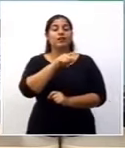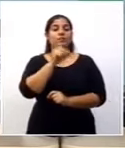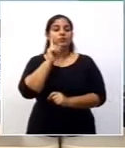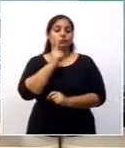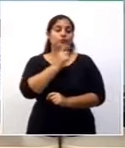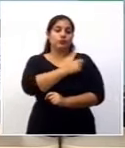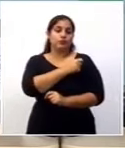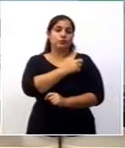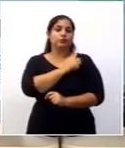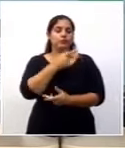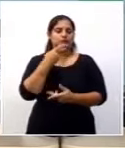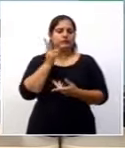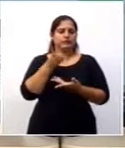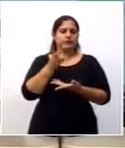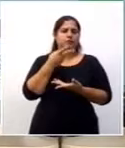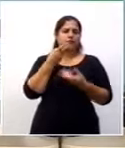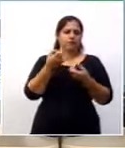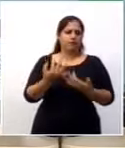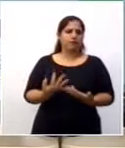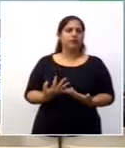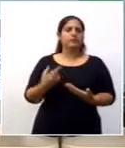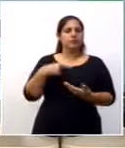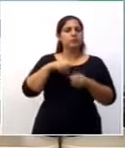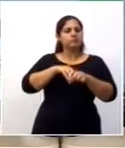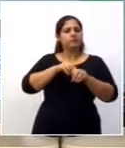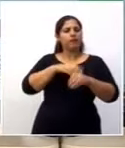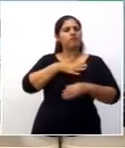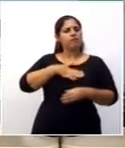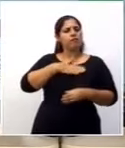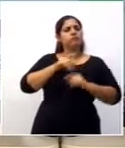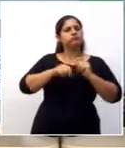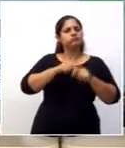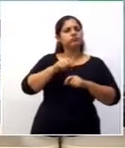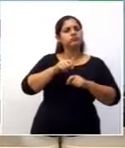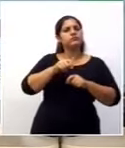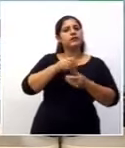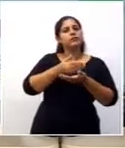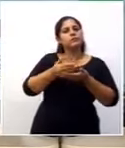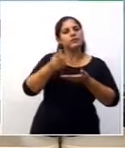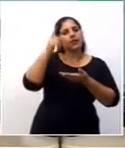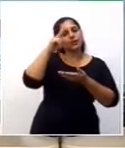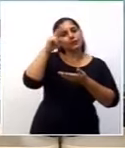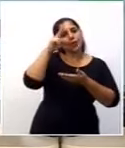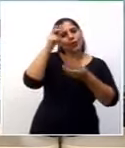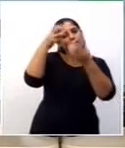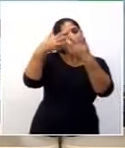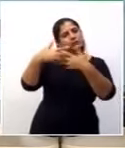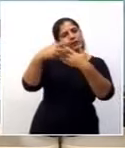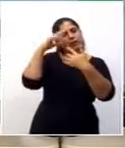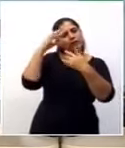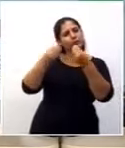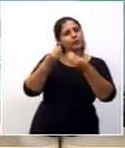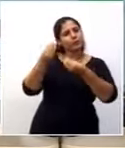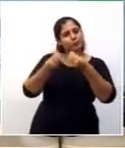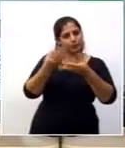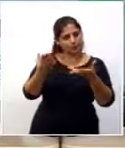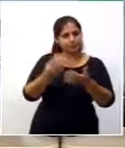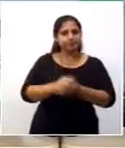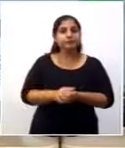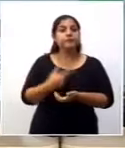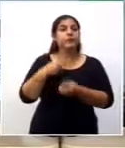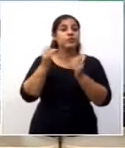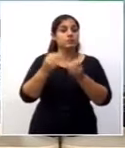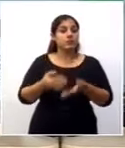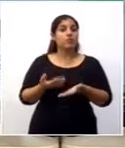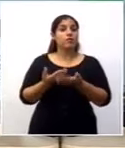sempre que eu posso nas minhas aulas, eu costumo começando com uma história para a gente refletir, né? E como eu falei